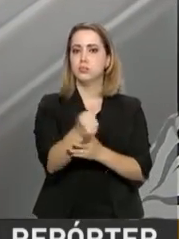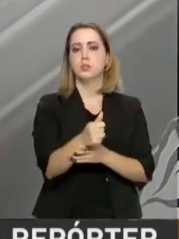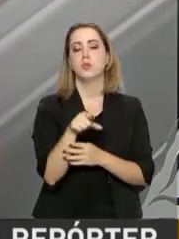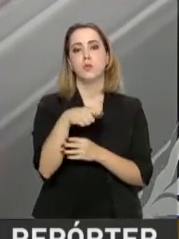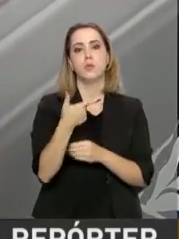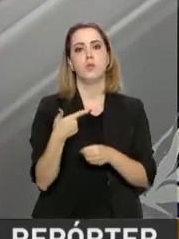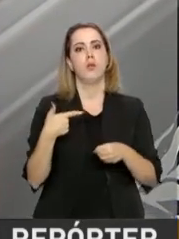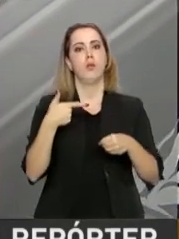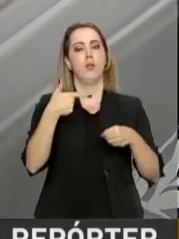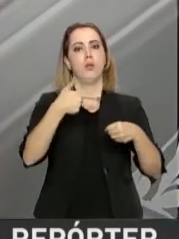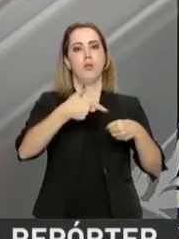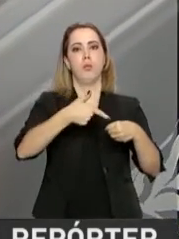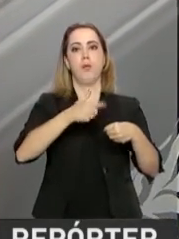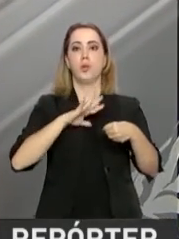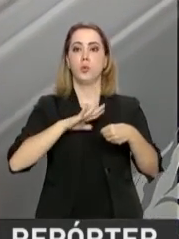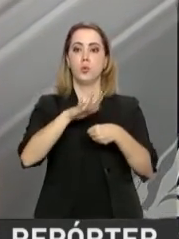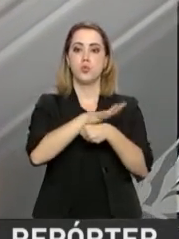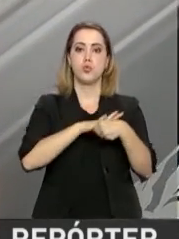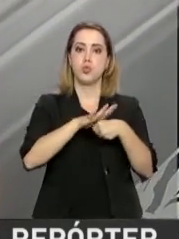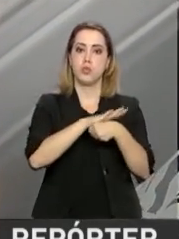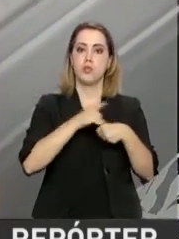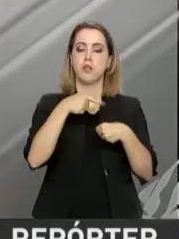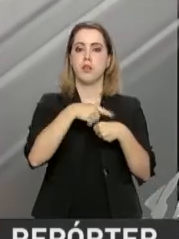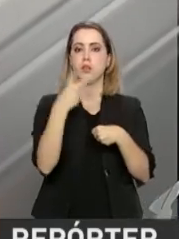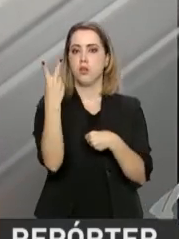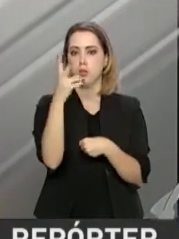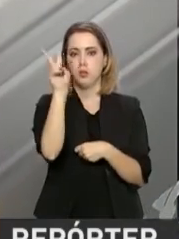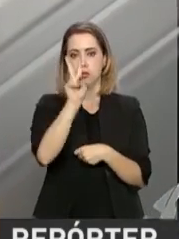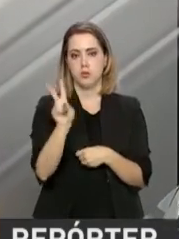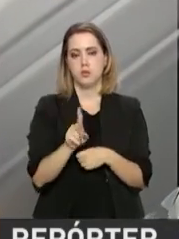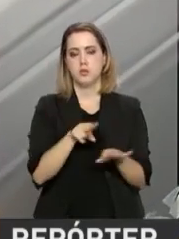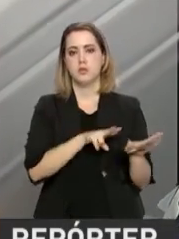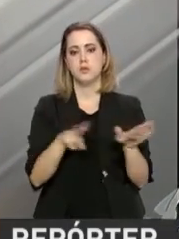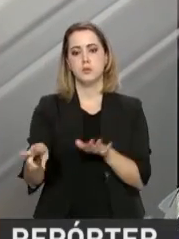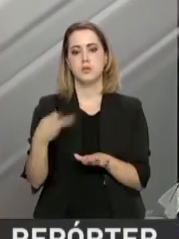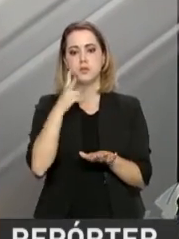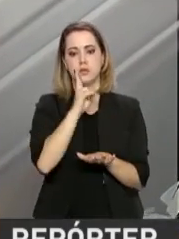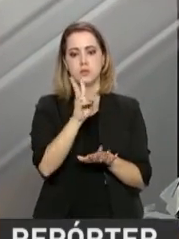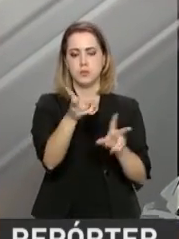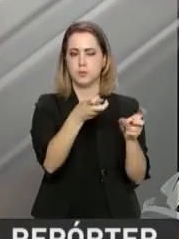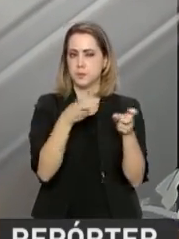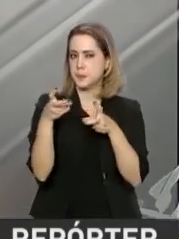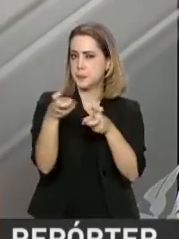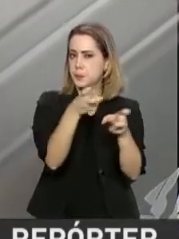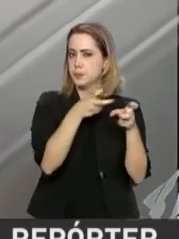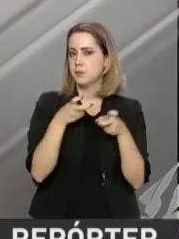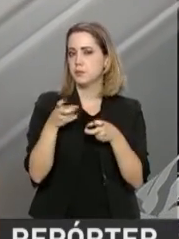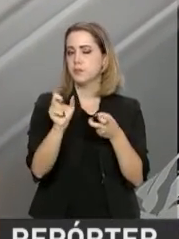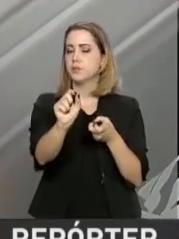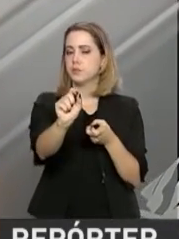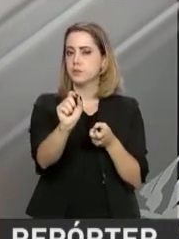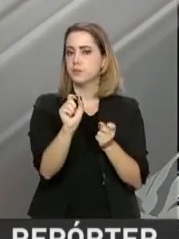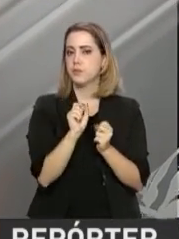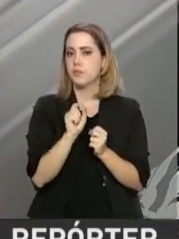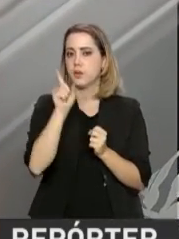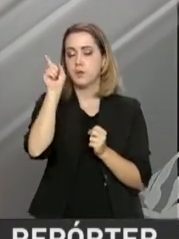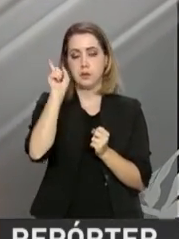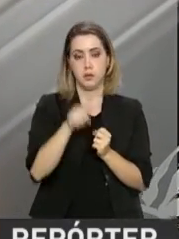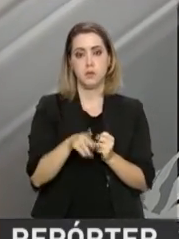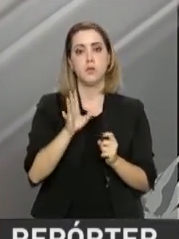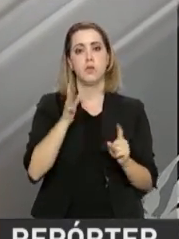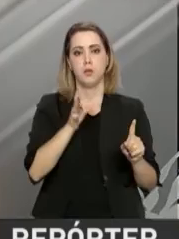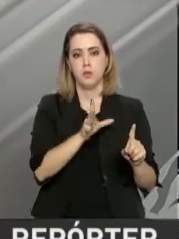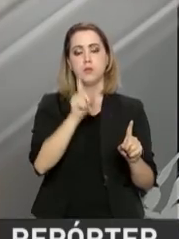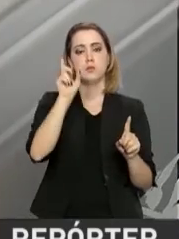tanque, pelo menos duas vezes por semana, você começa a notar que vai